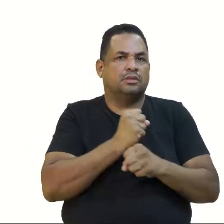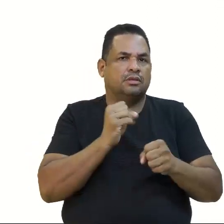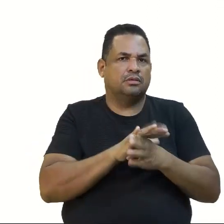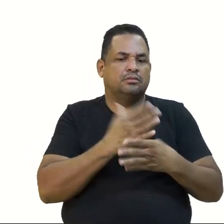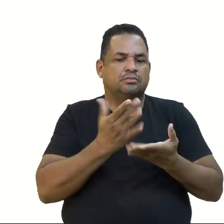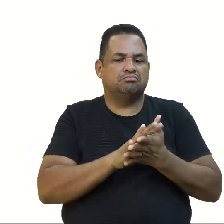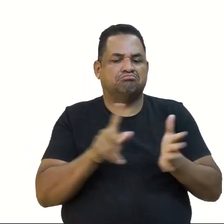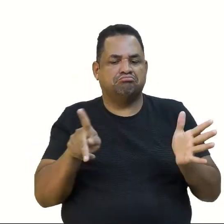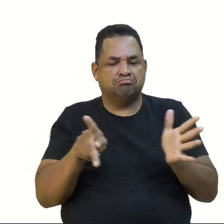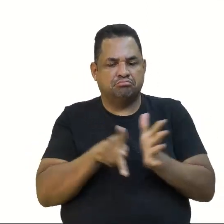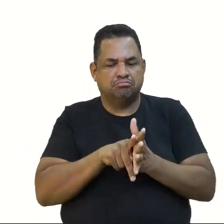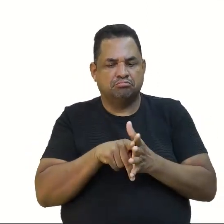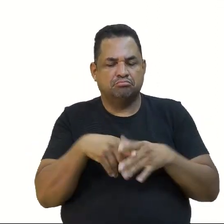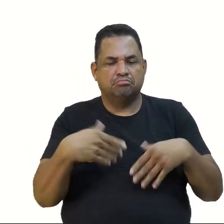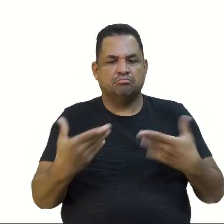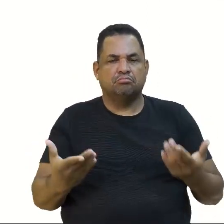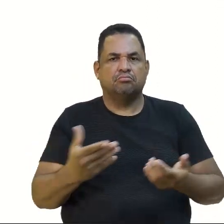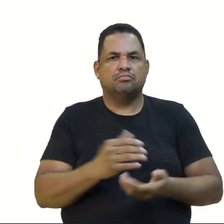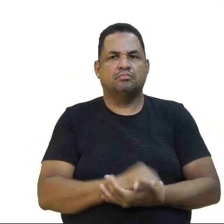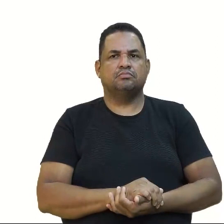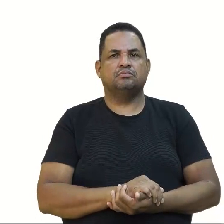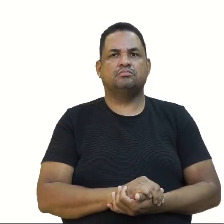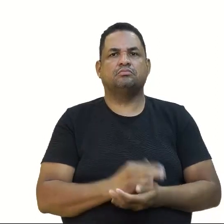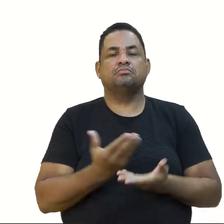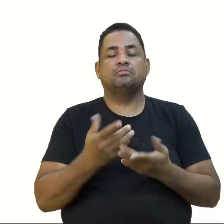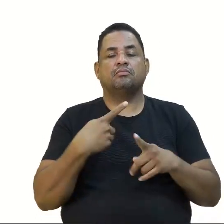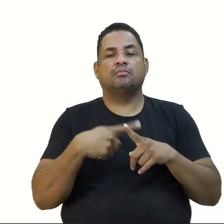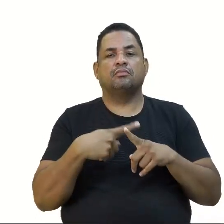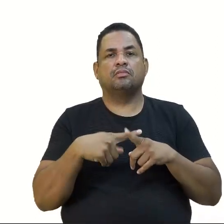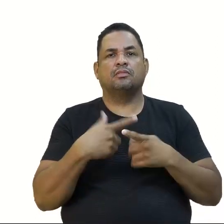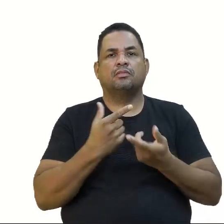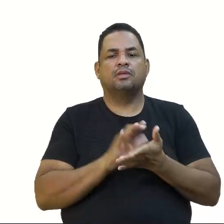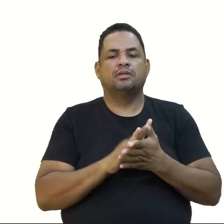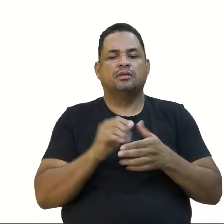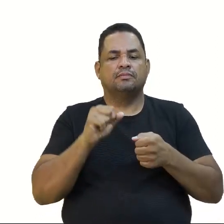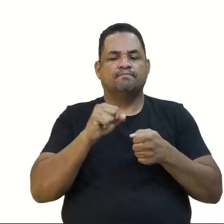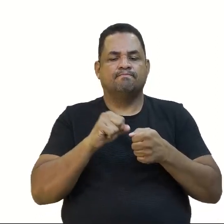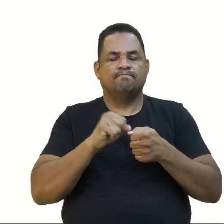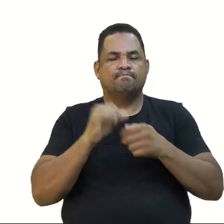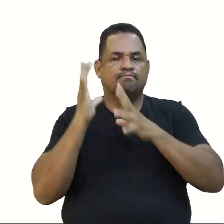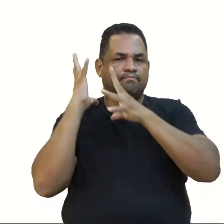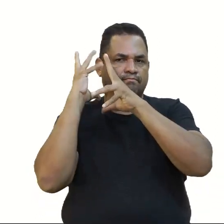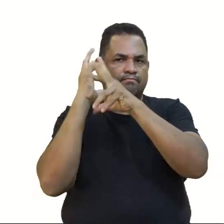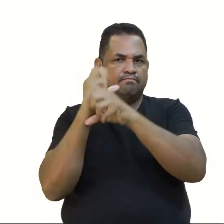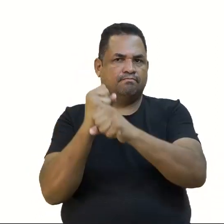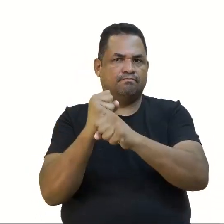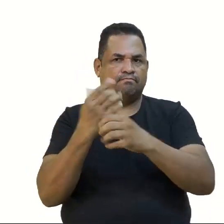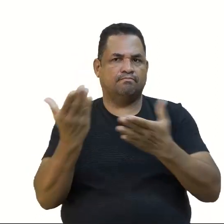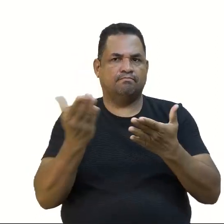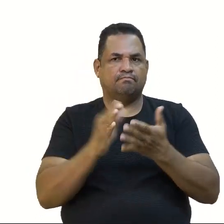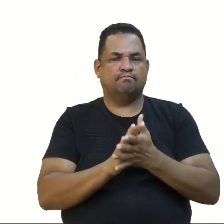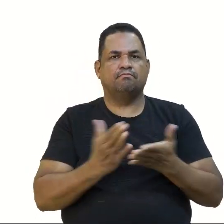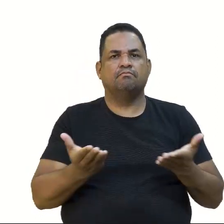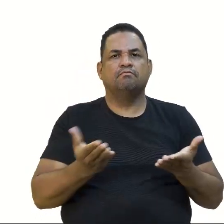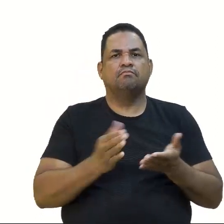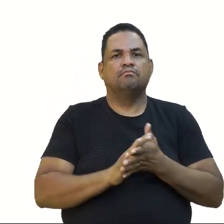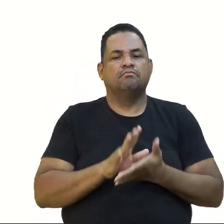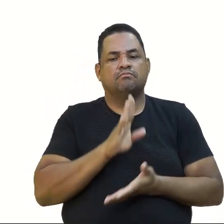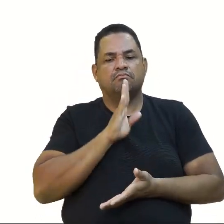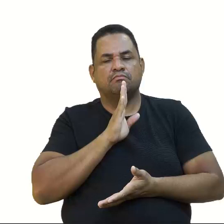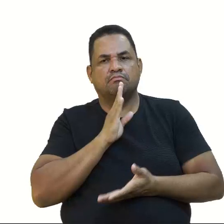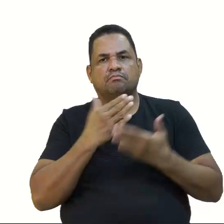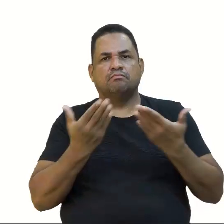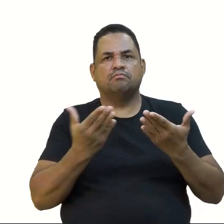e, claro, as suas propriedades, porque a gente está fazendo uma revisão. Então, por isso que a gente revê, reconhece,